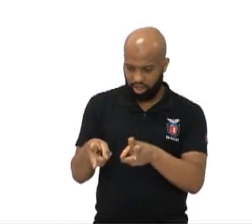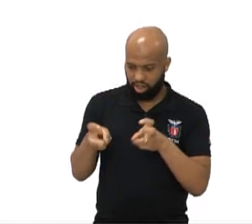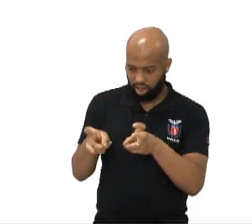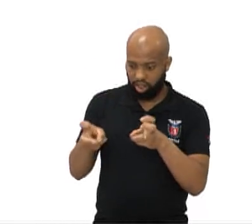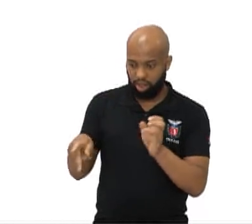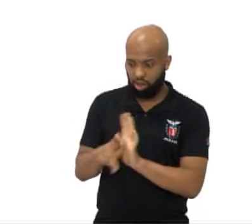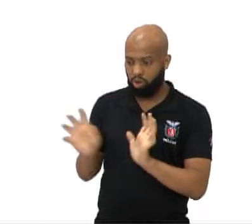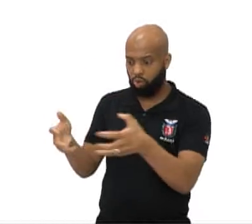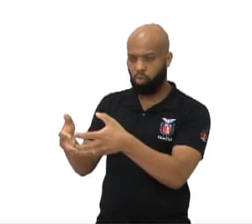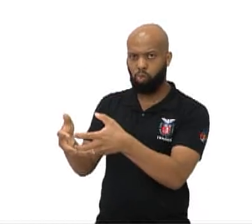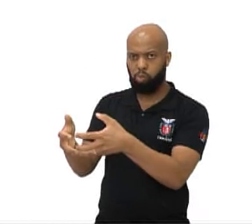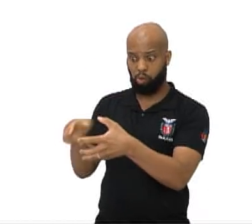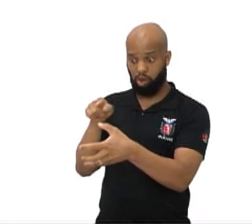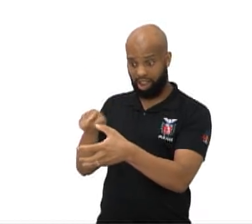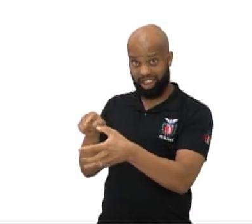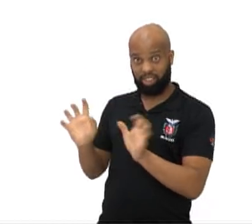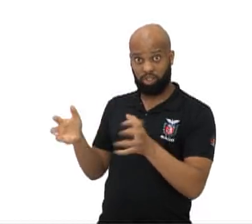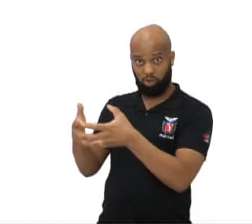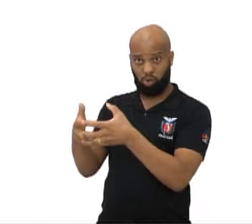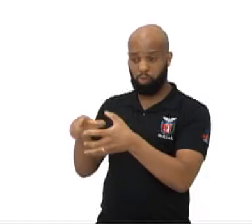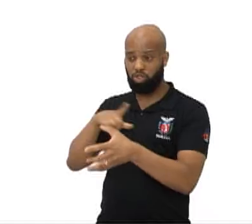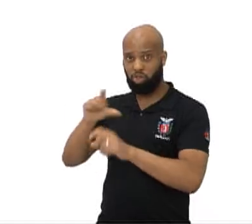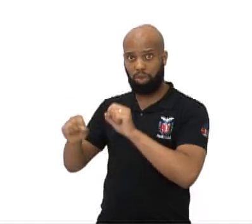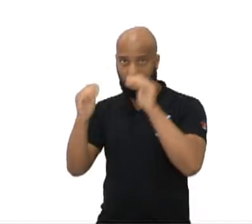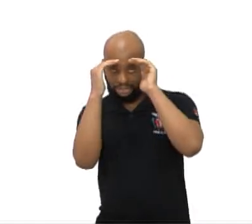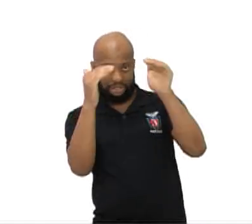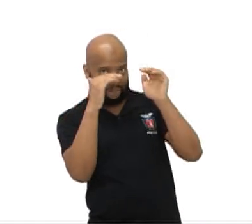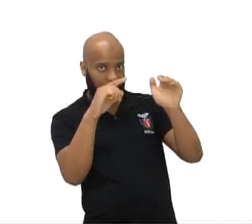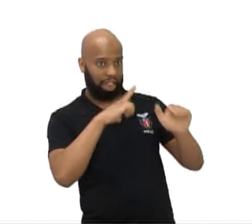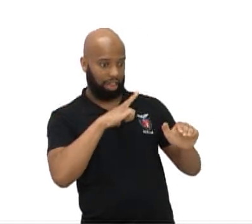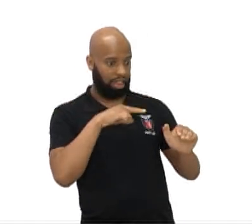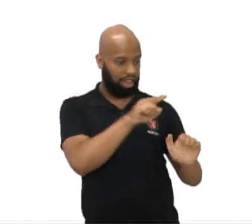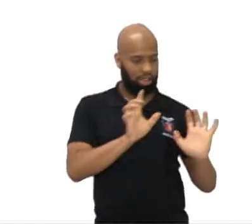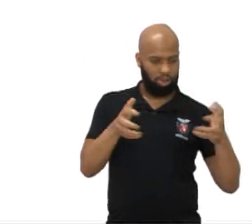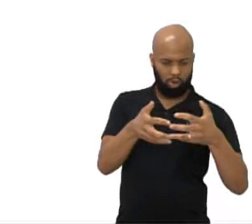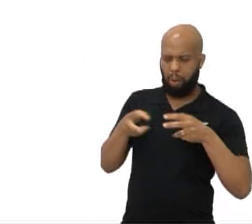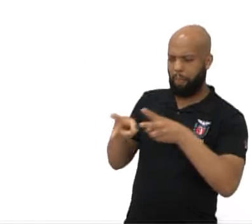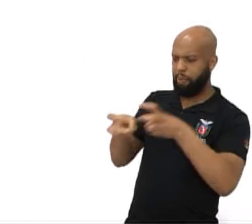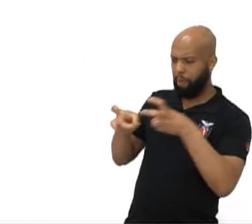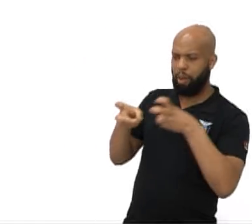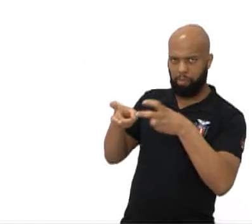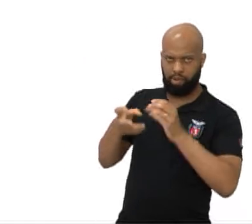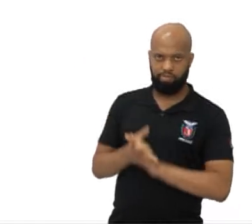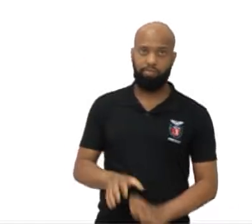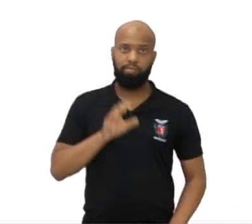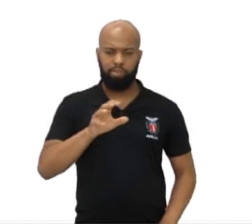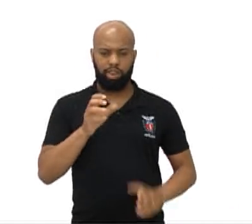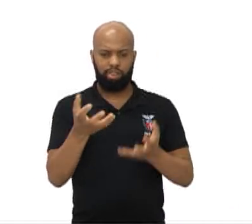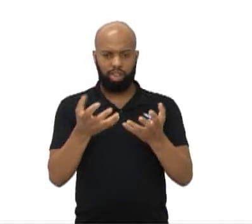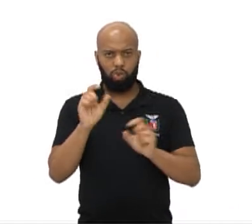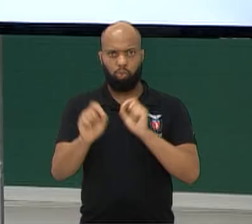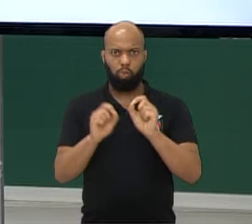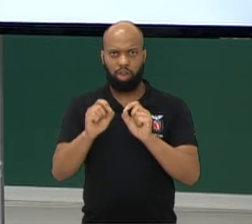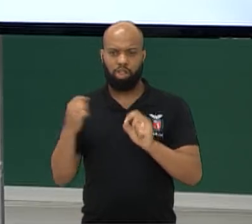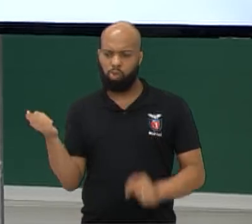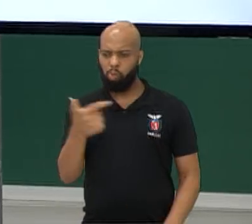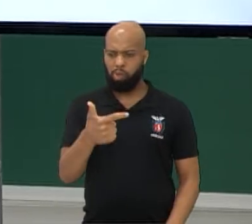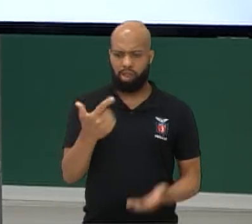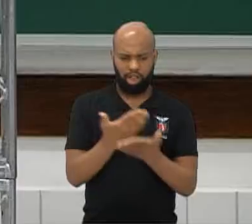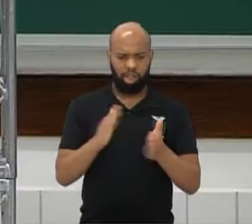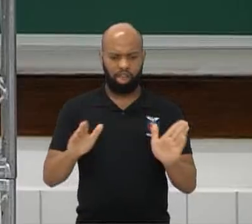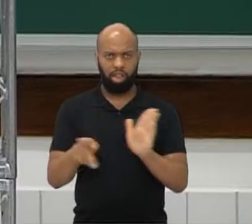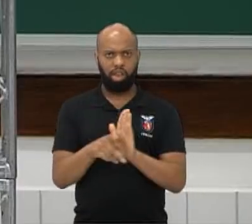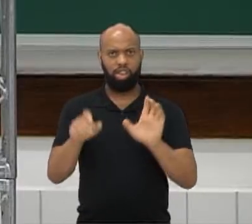de uma classe por outra. De acordo com Marx, estas contradições demonstram a necessidade de superar esse sistema. Então, nós já